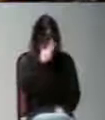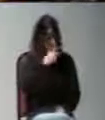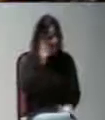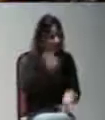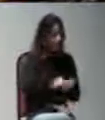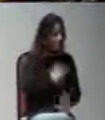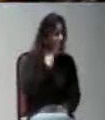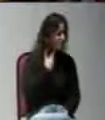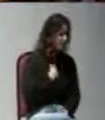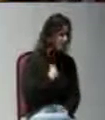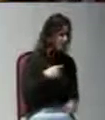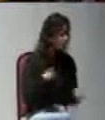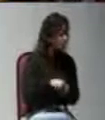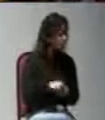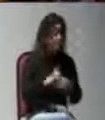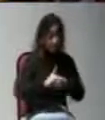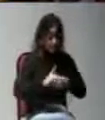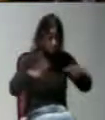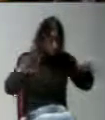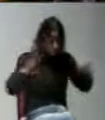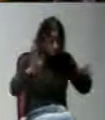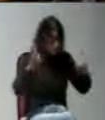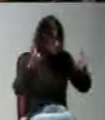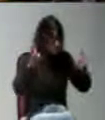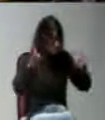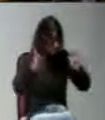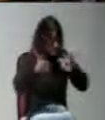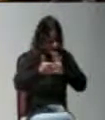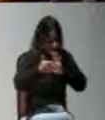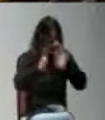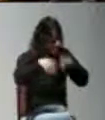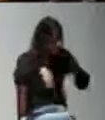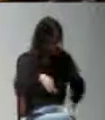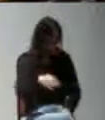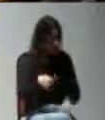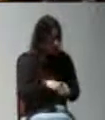de desdemocratização em cenários de crise política.